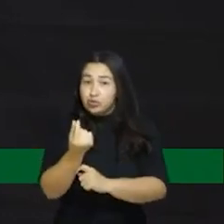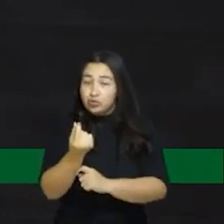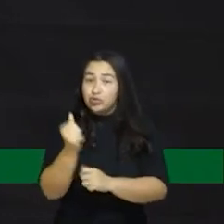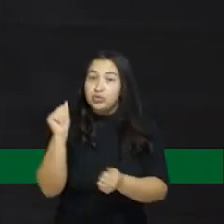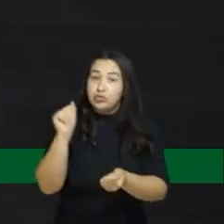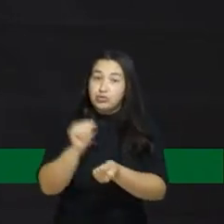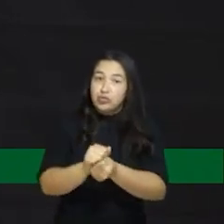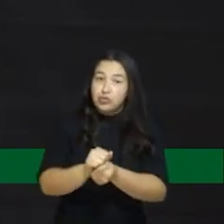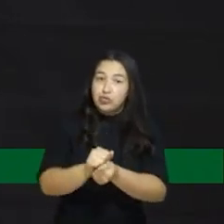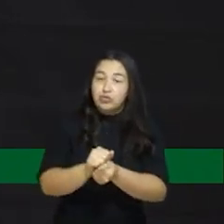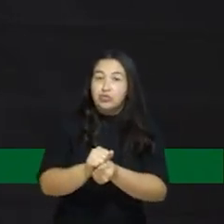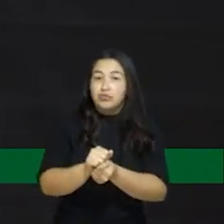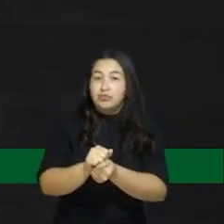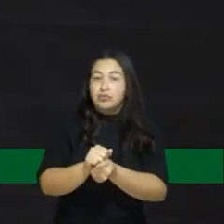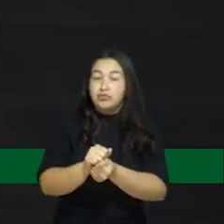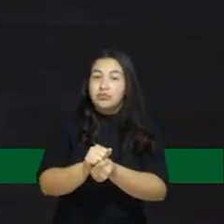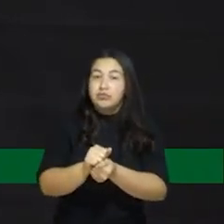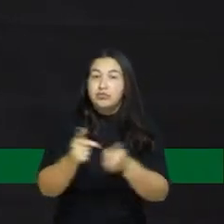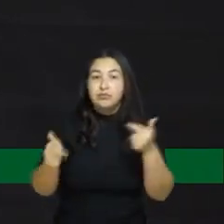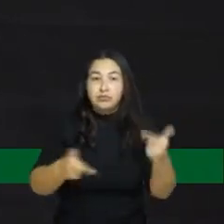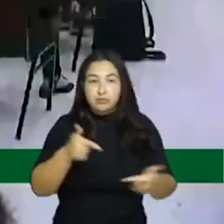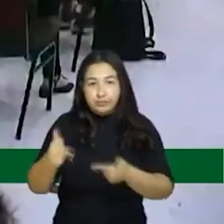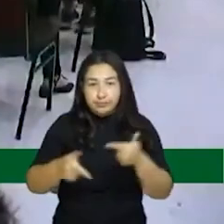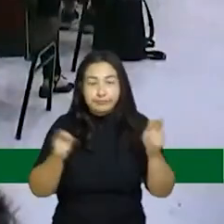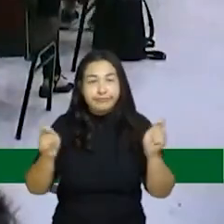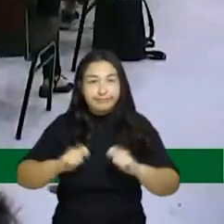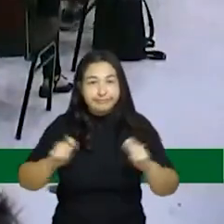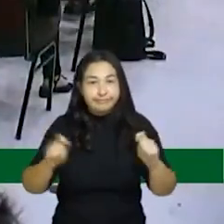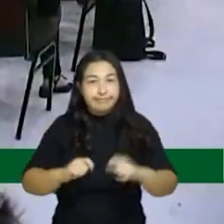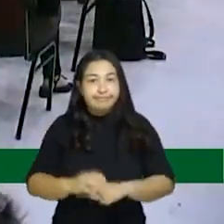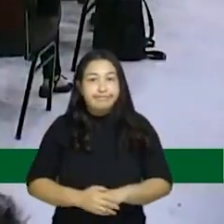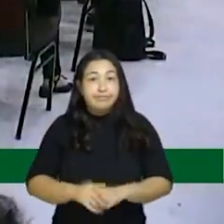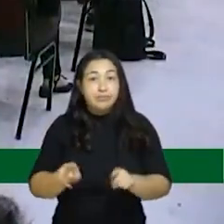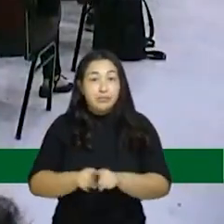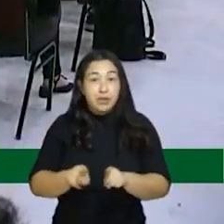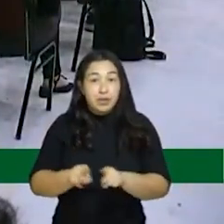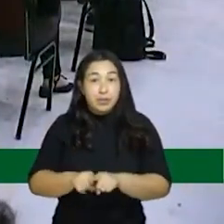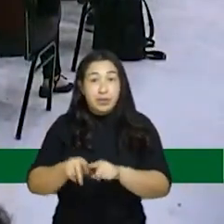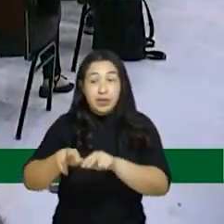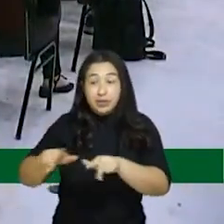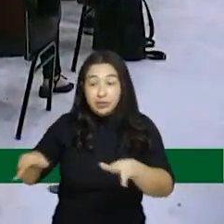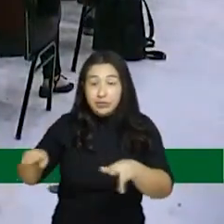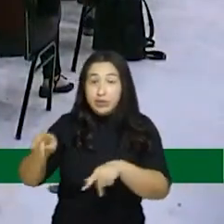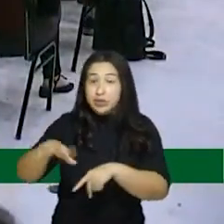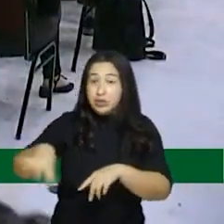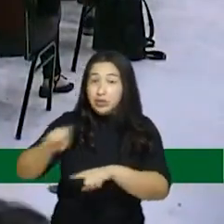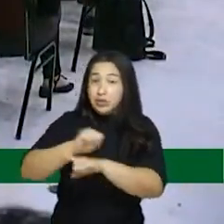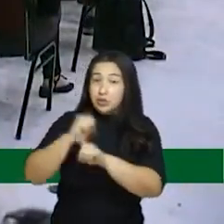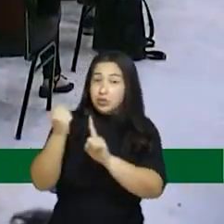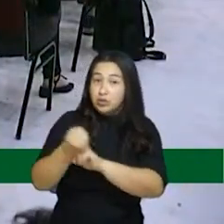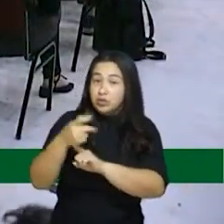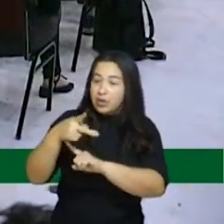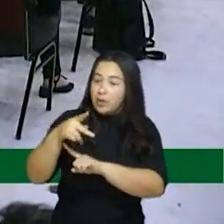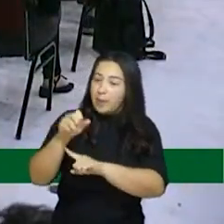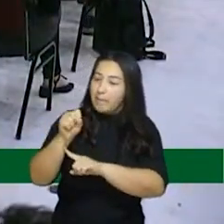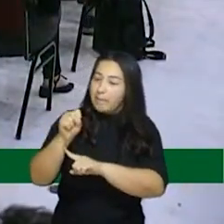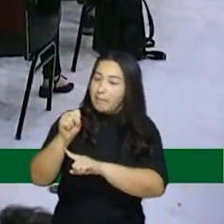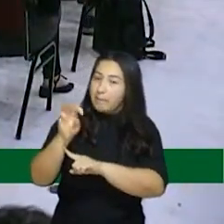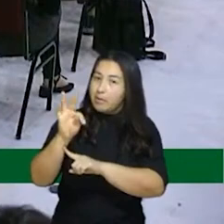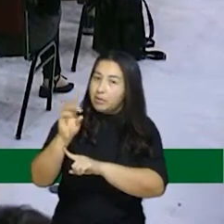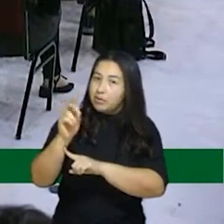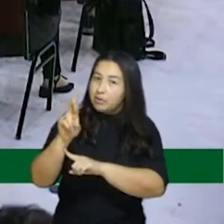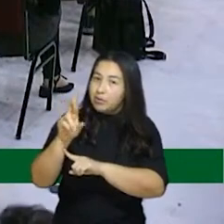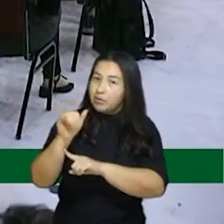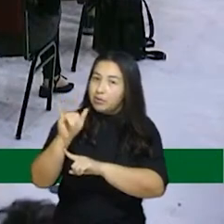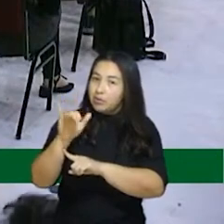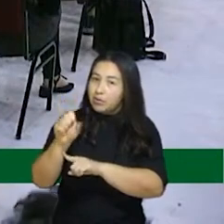da ADPROS para realizar os seus trabalhos. As pastorais sociais, e eu chamo a atenção aqui para a pastoral da